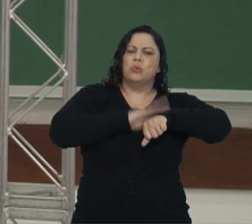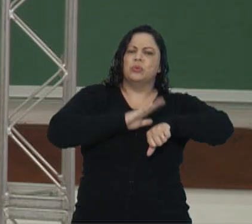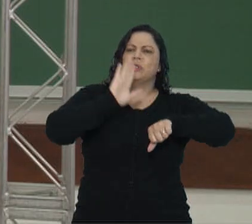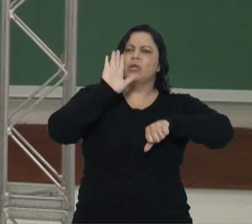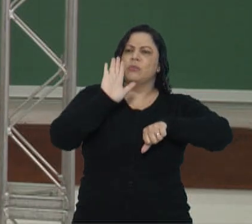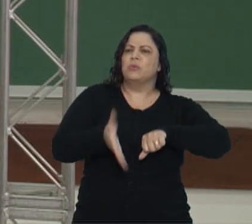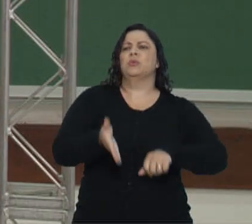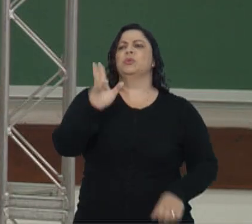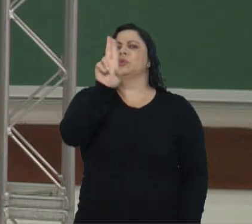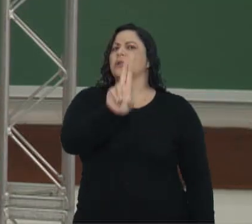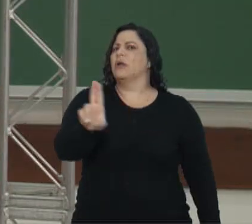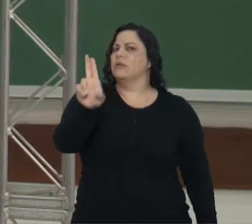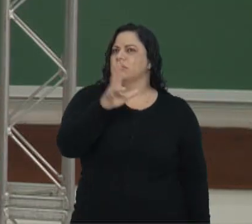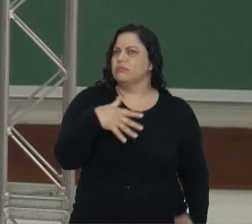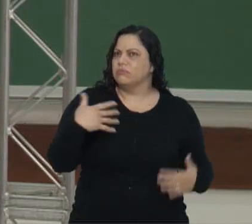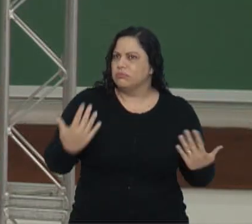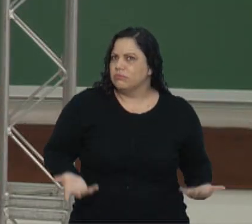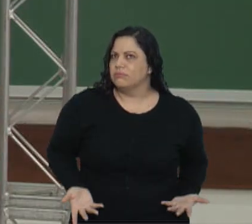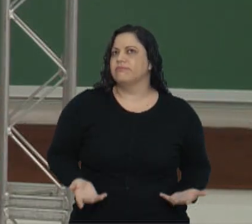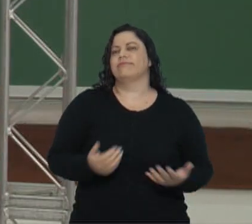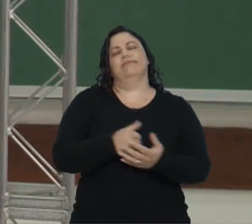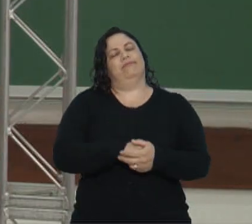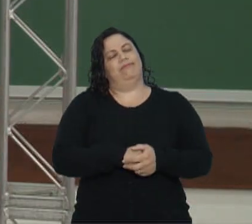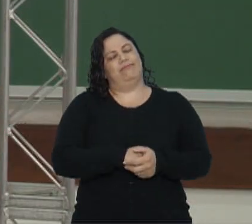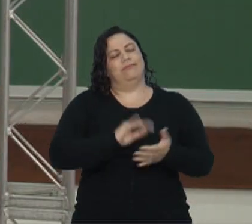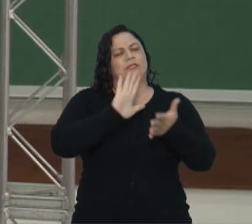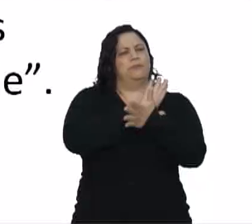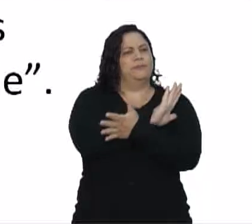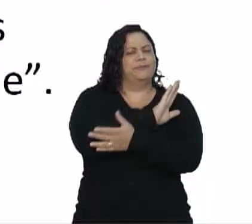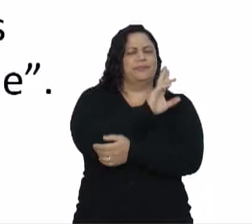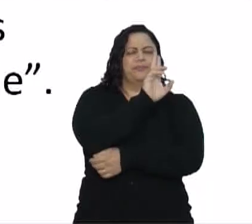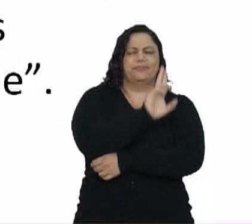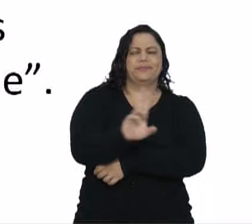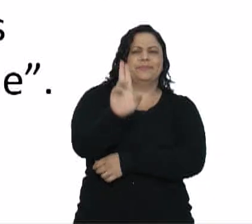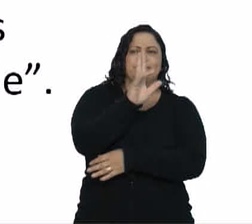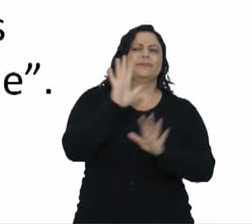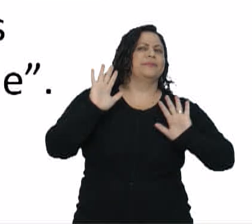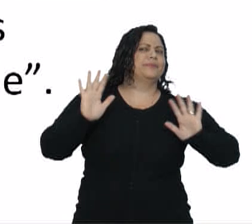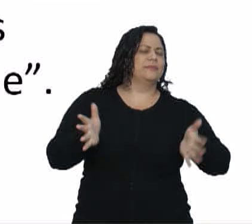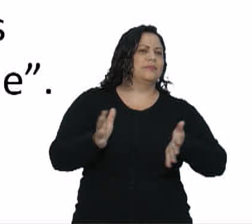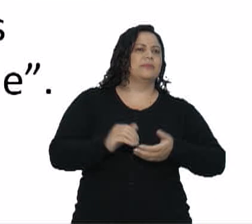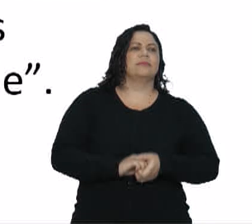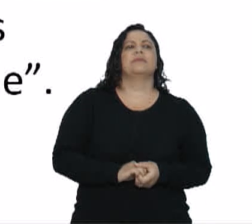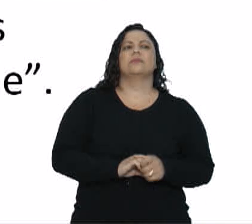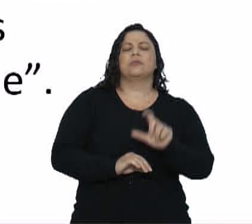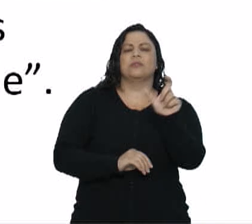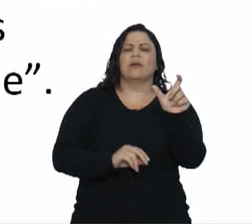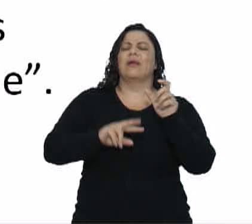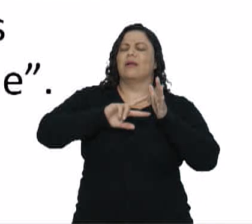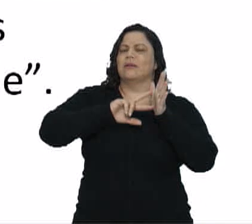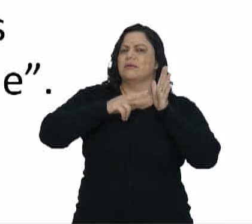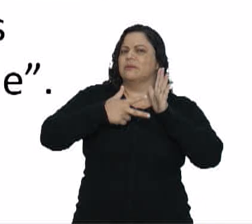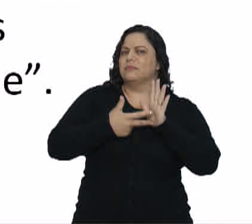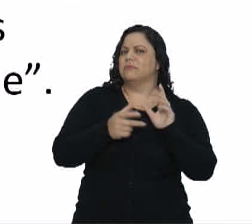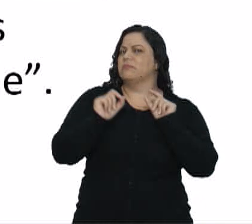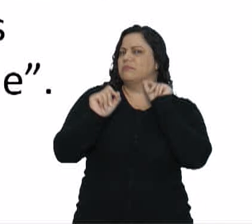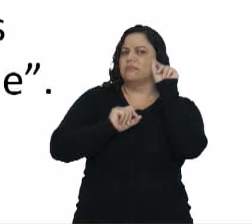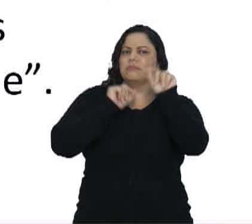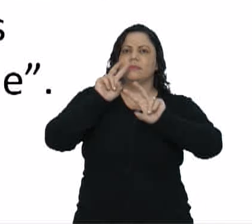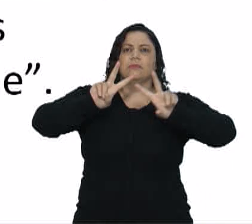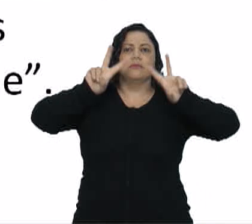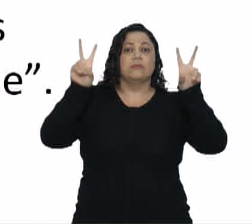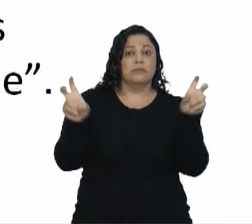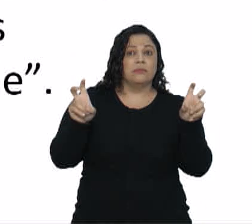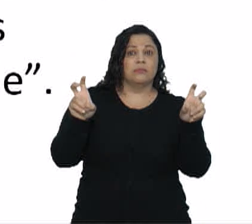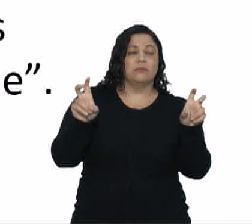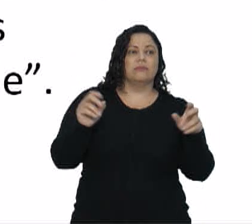gasta na internet ali. Veja ali, ó. Os termos destacados completam o sentido da palavra despendido. Quais são os termos? Com